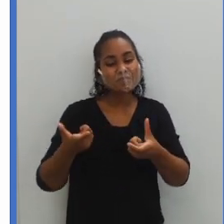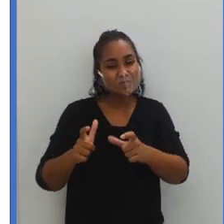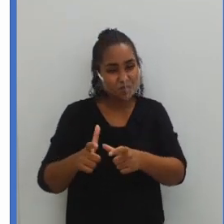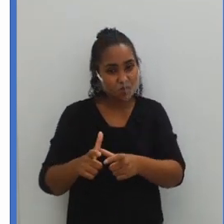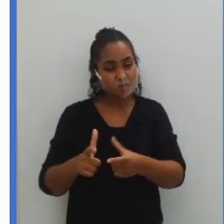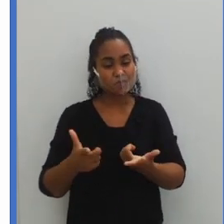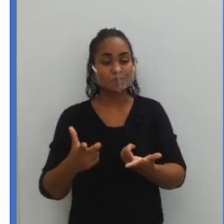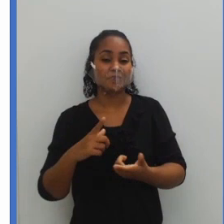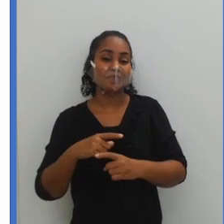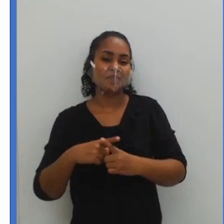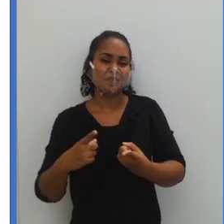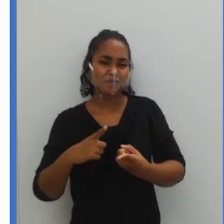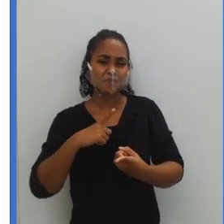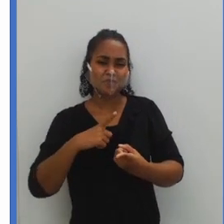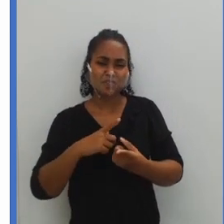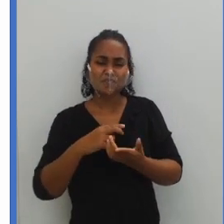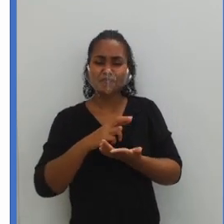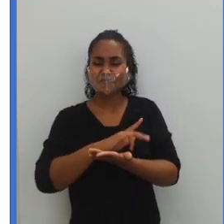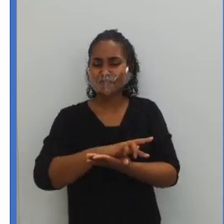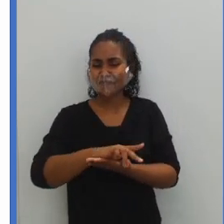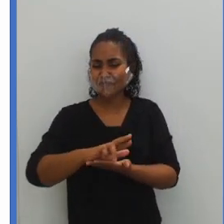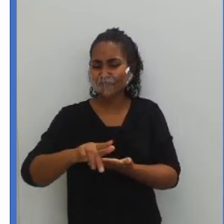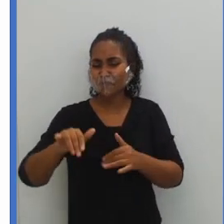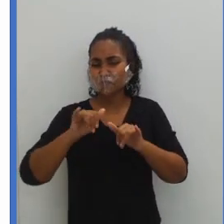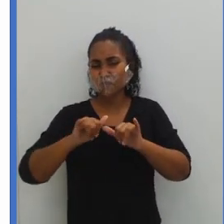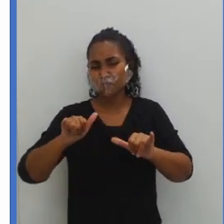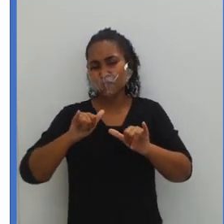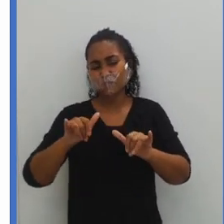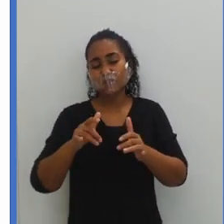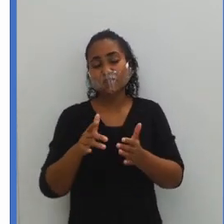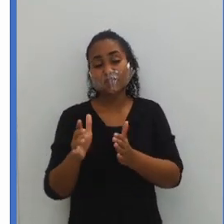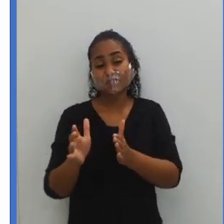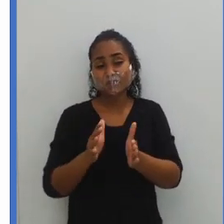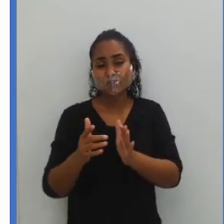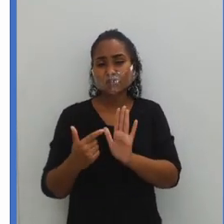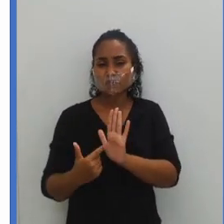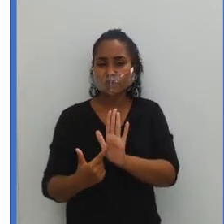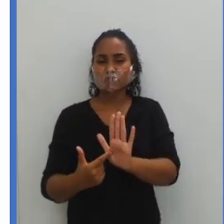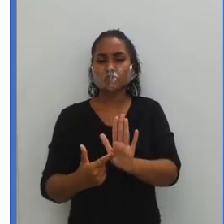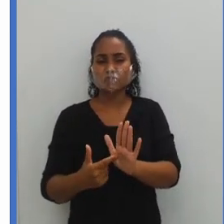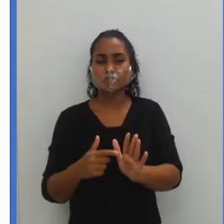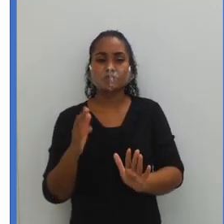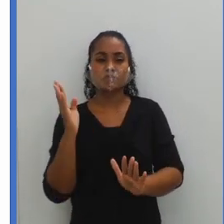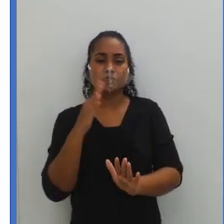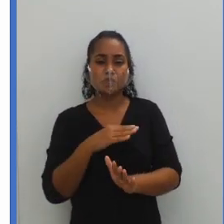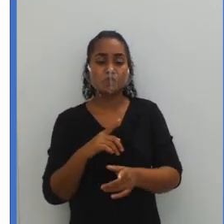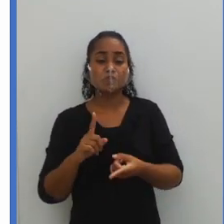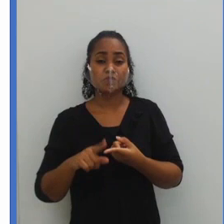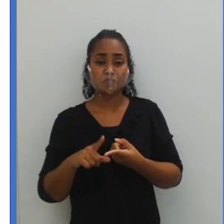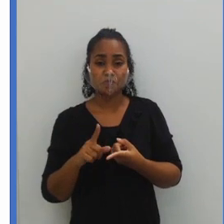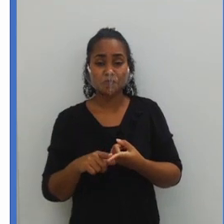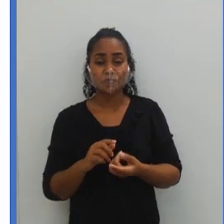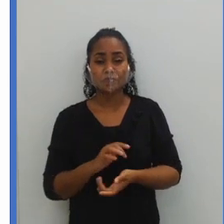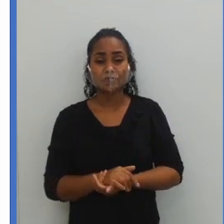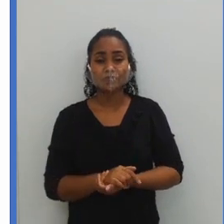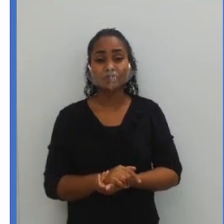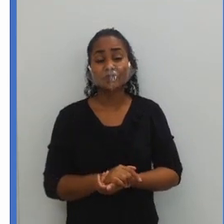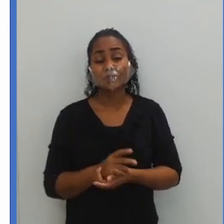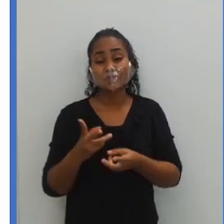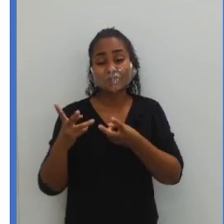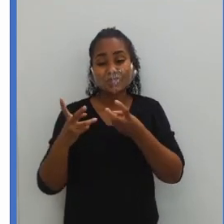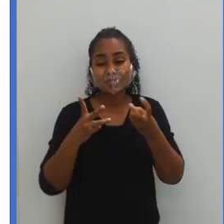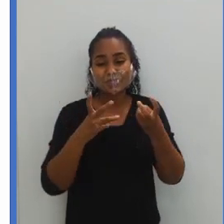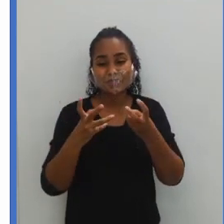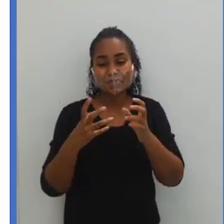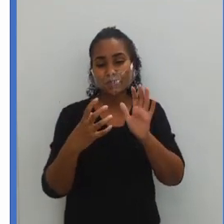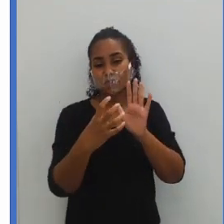pouco menor, né? Mas tem várias matérias, noticiários de jornais daquela época relatando justamente isso. E aí, por